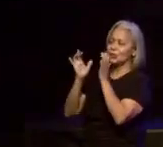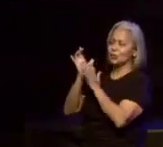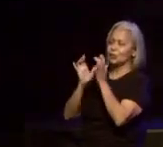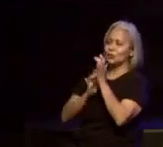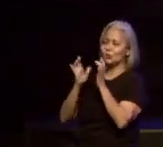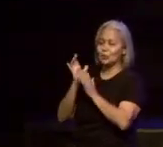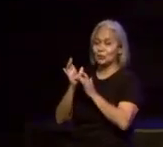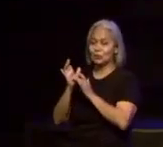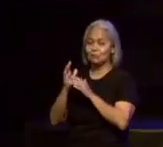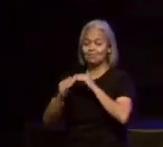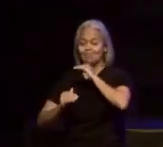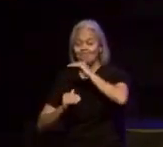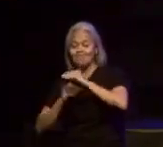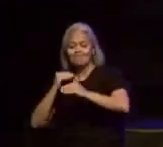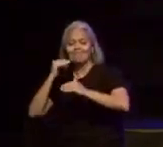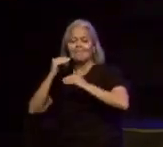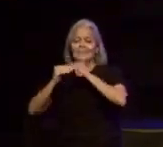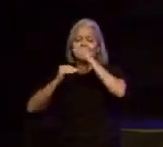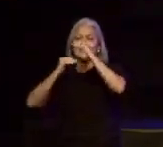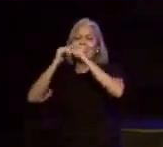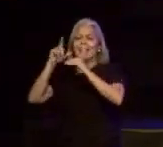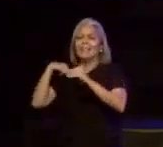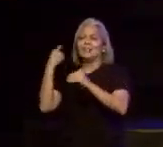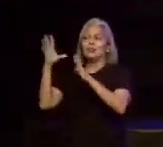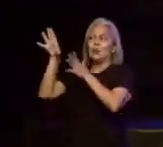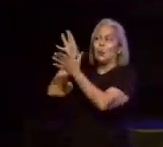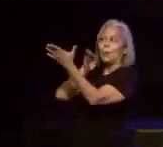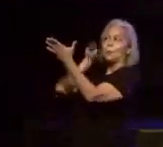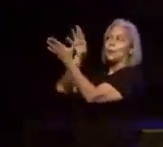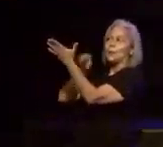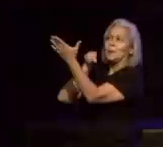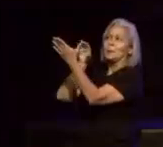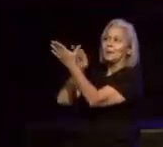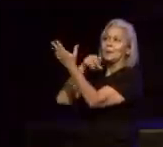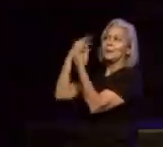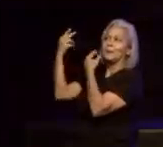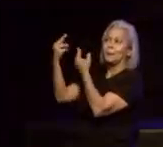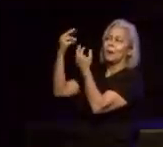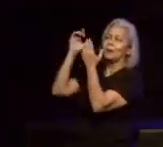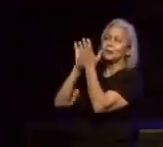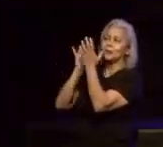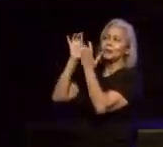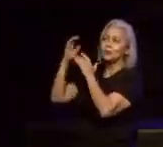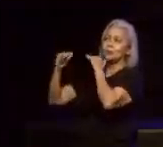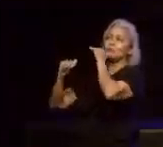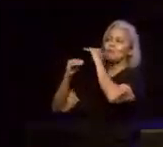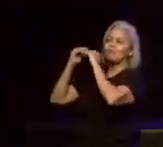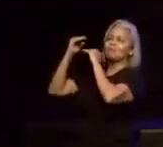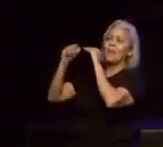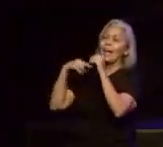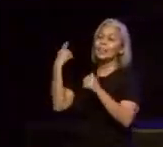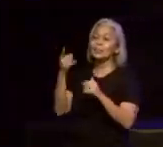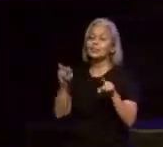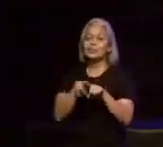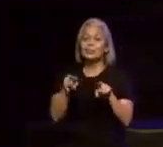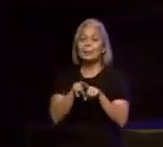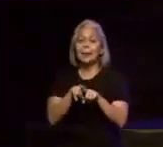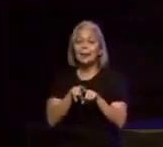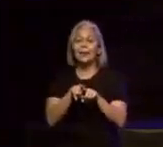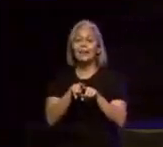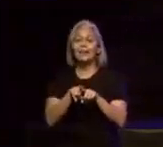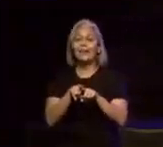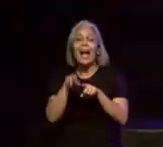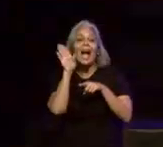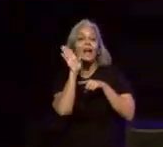tornamos mais e mais como Jesus, nós também nos tornamos agentes de mudança, tanto cultural quanto global. Tanto quanto a